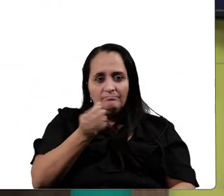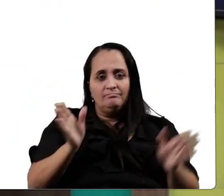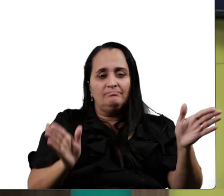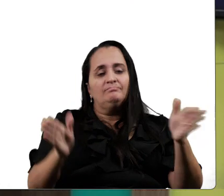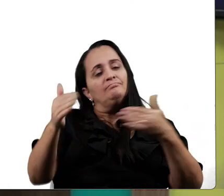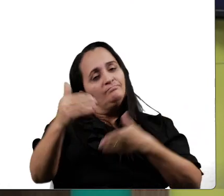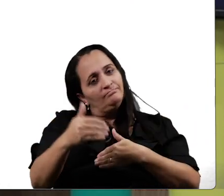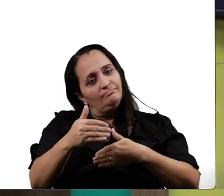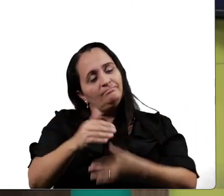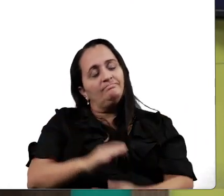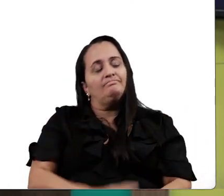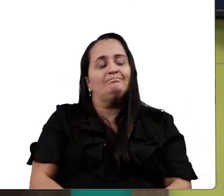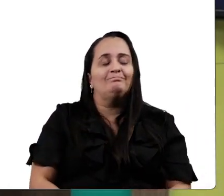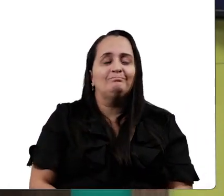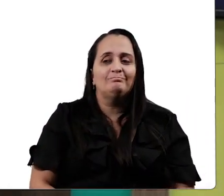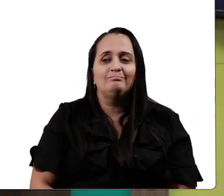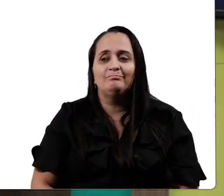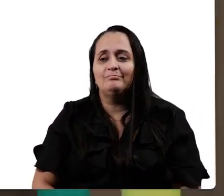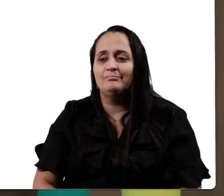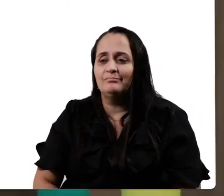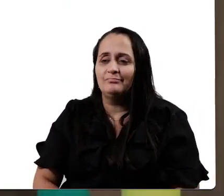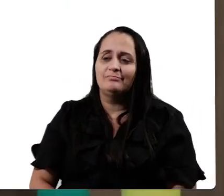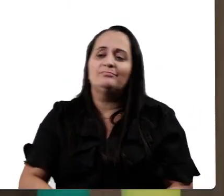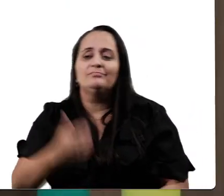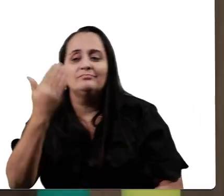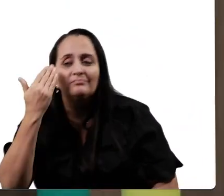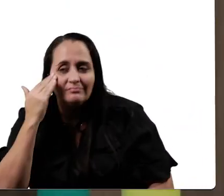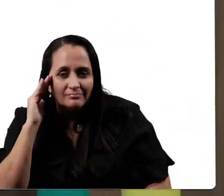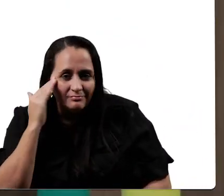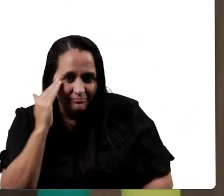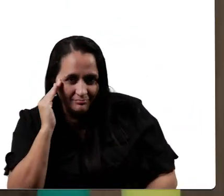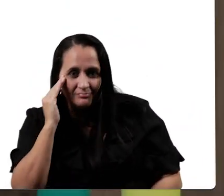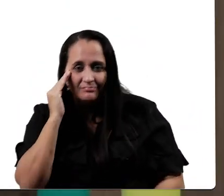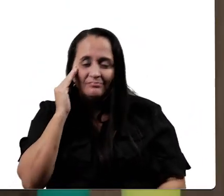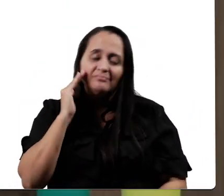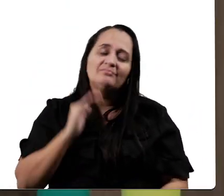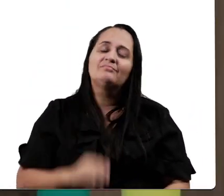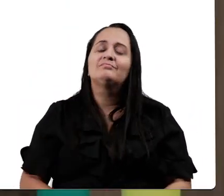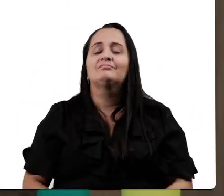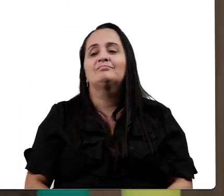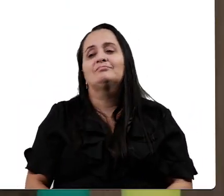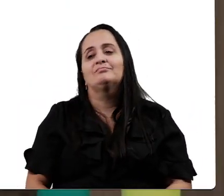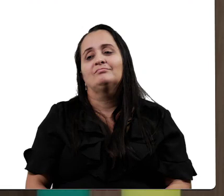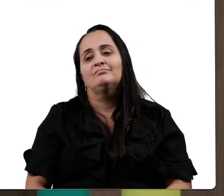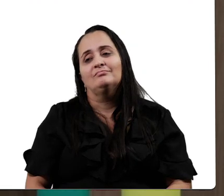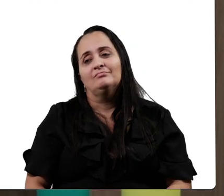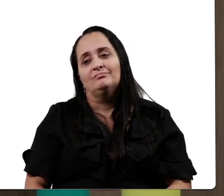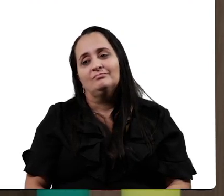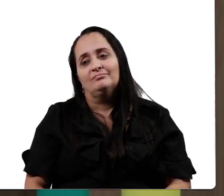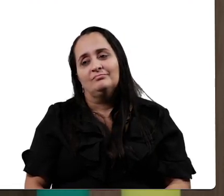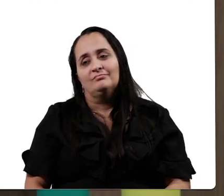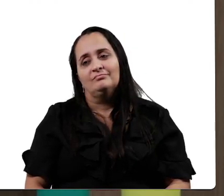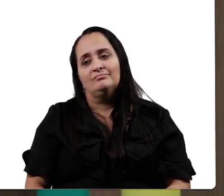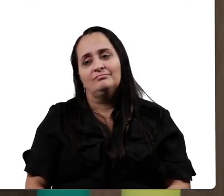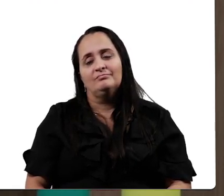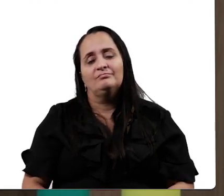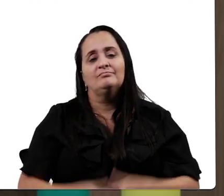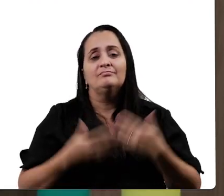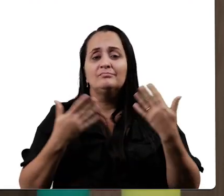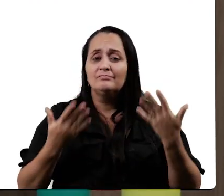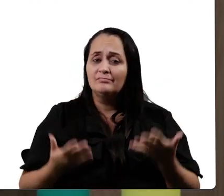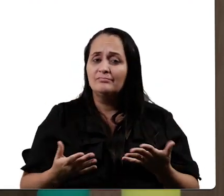4 16 conseguiram compreender o quatro está